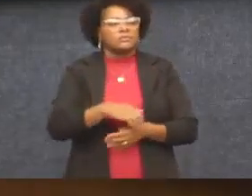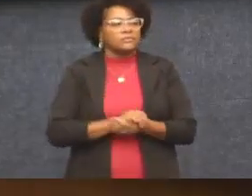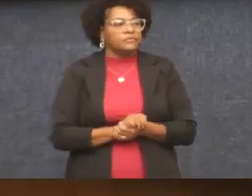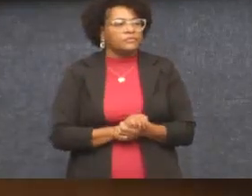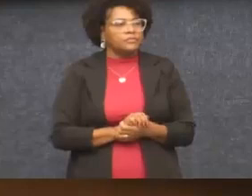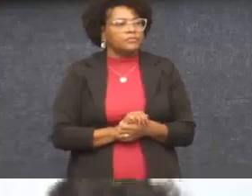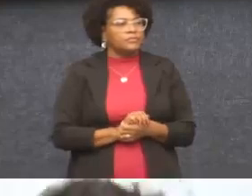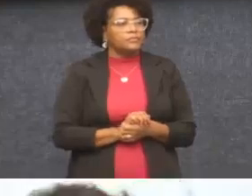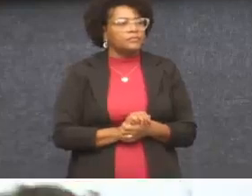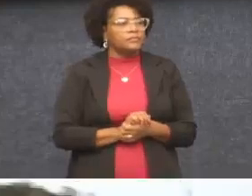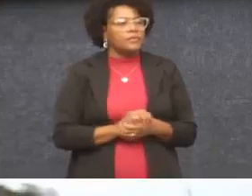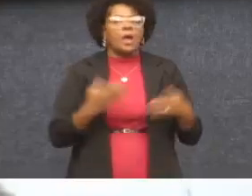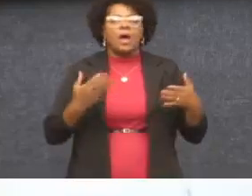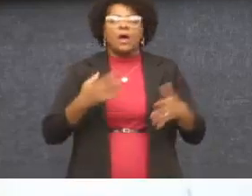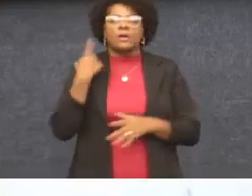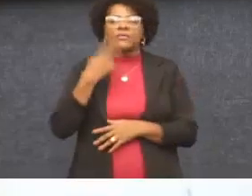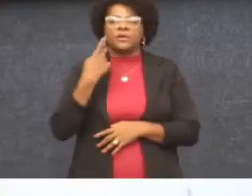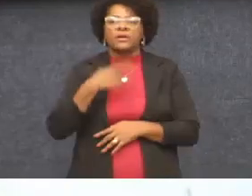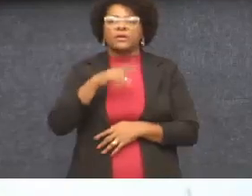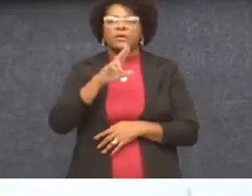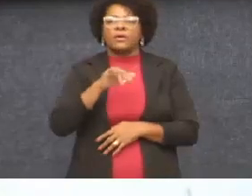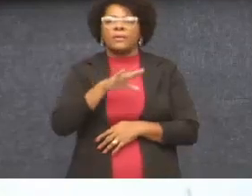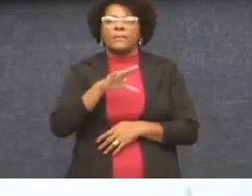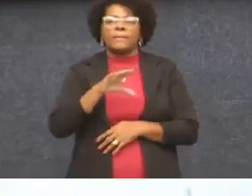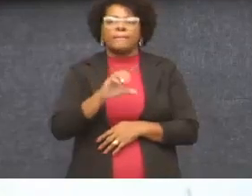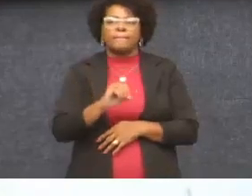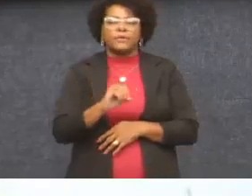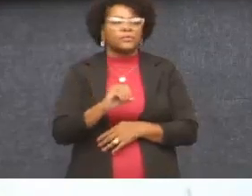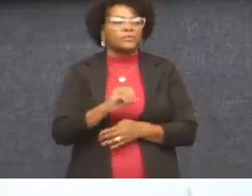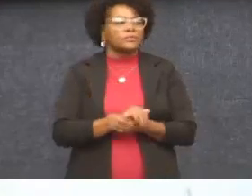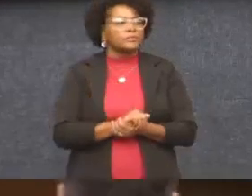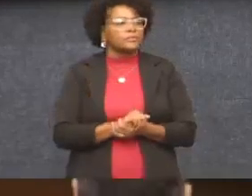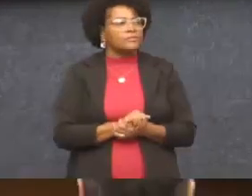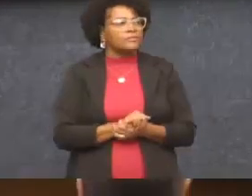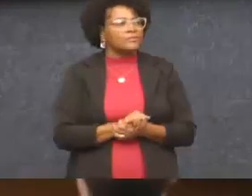Para encaminhar, o vereador Bruno Braulo Lara.